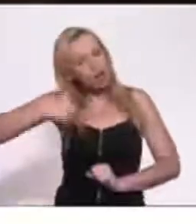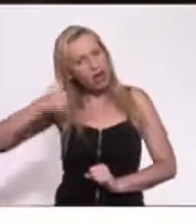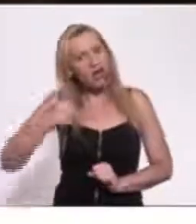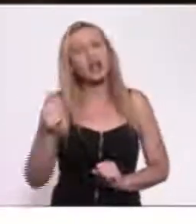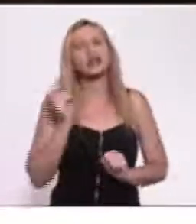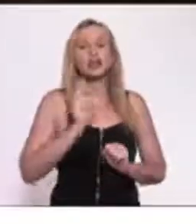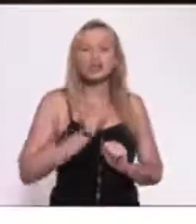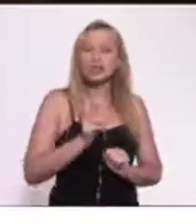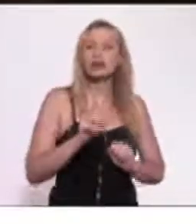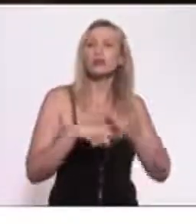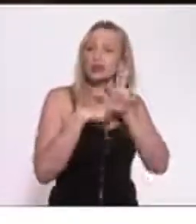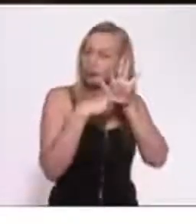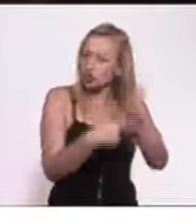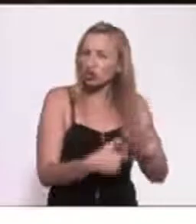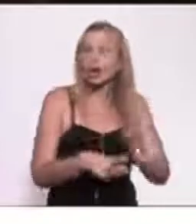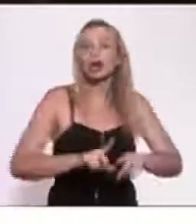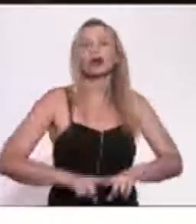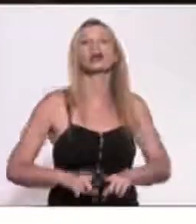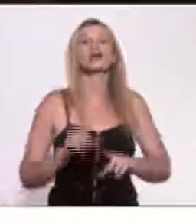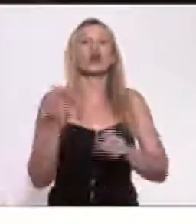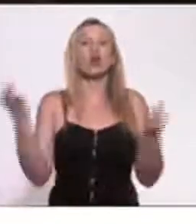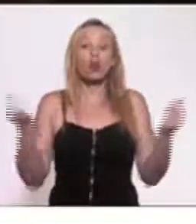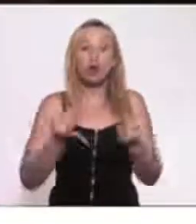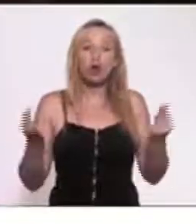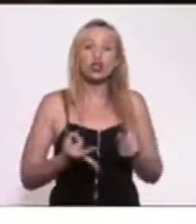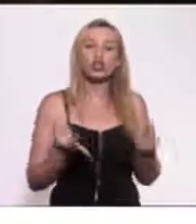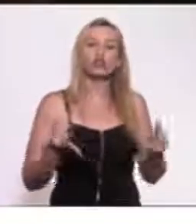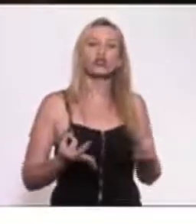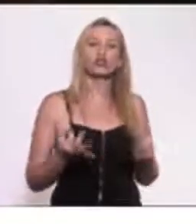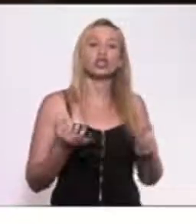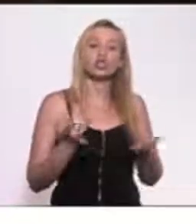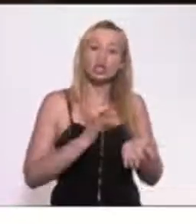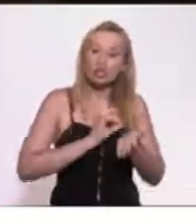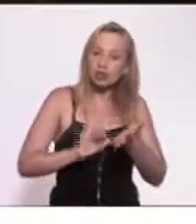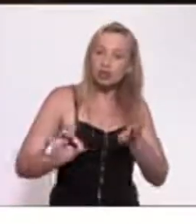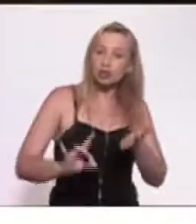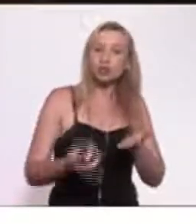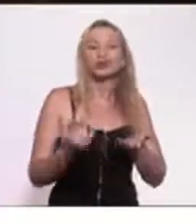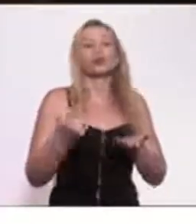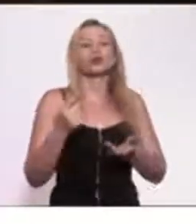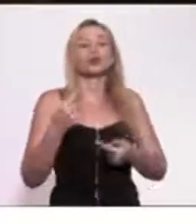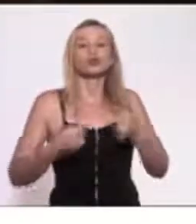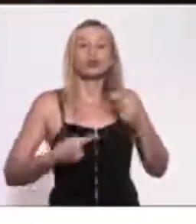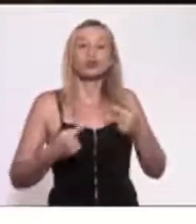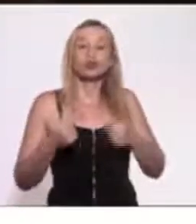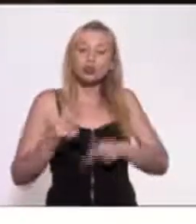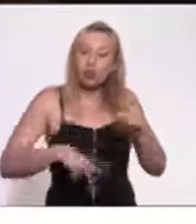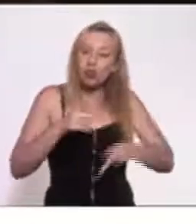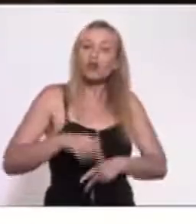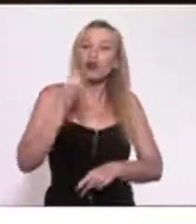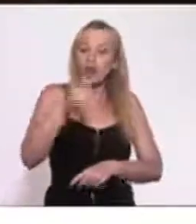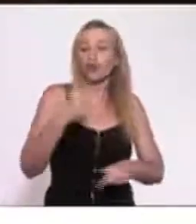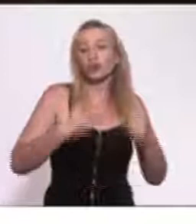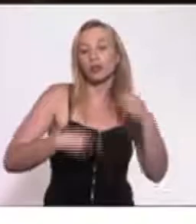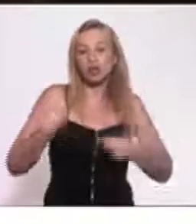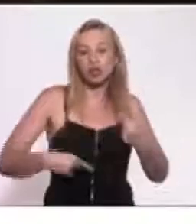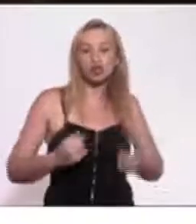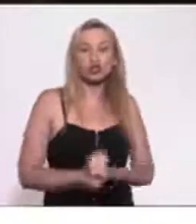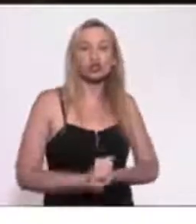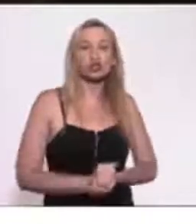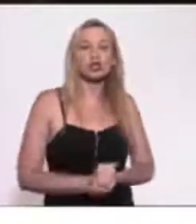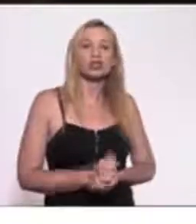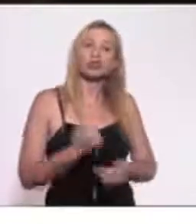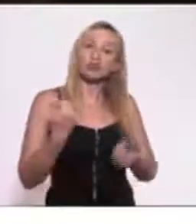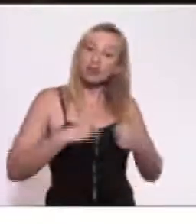podemos tornar mais inclusivo, mas o ótimo é inimigo do bom na política. A gente precisa avançar com o que já está consolidado e